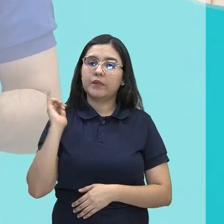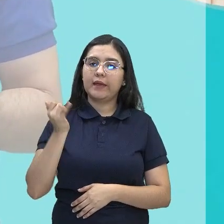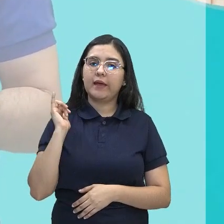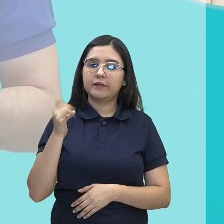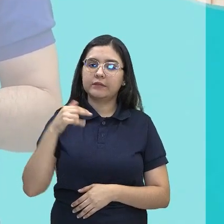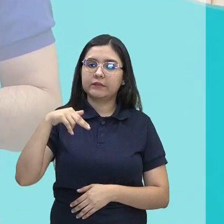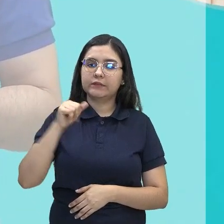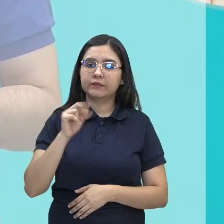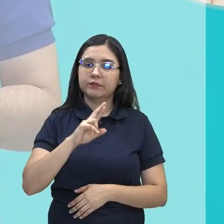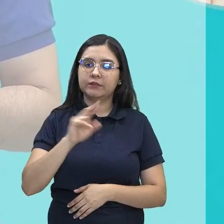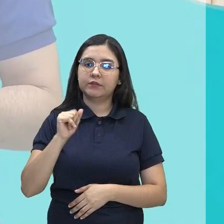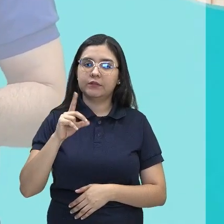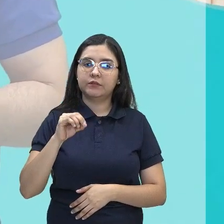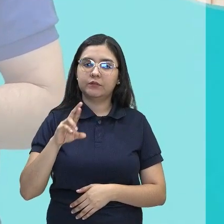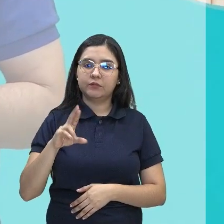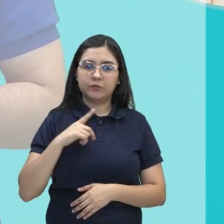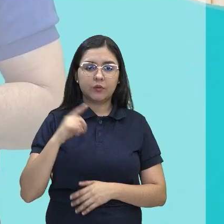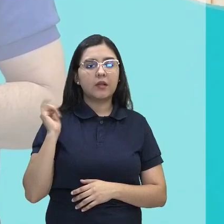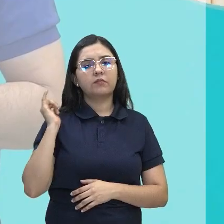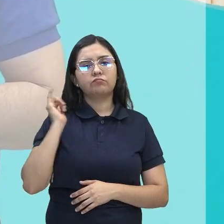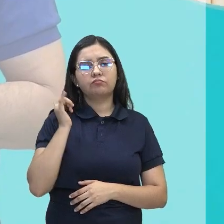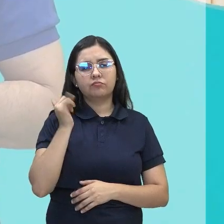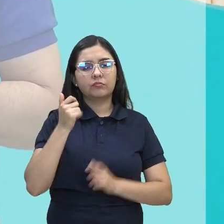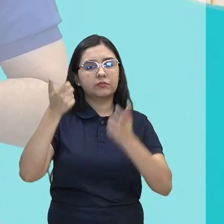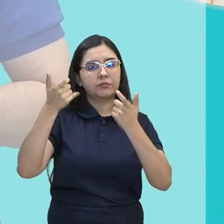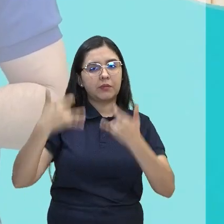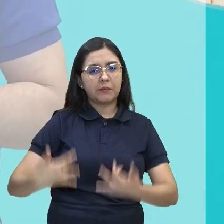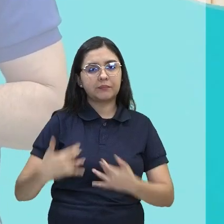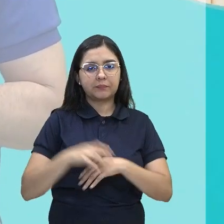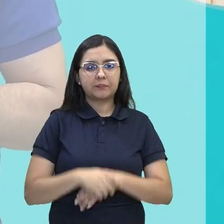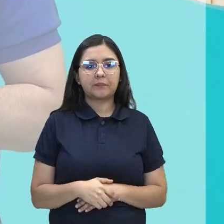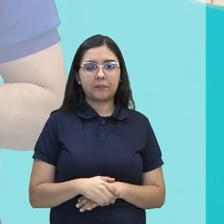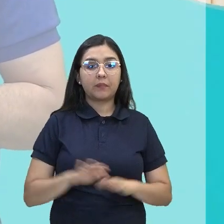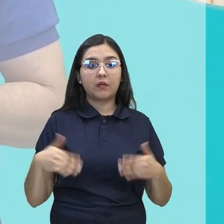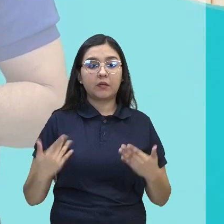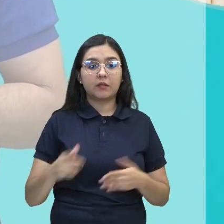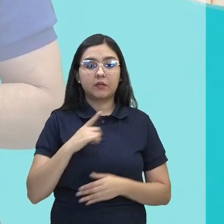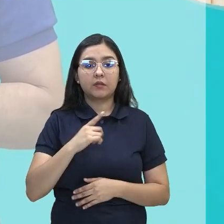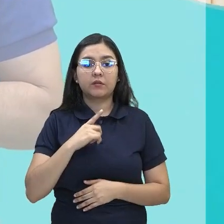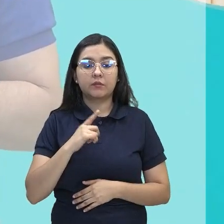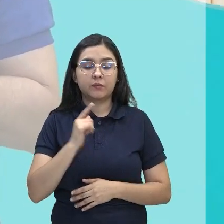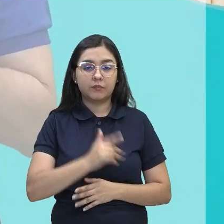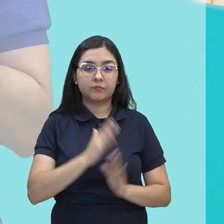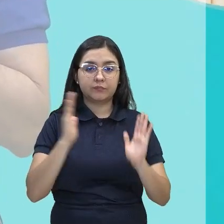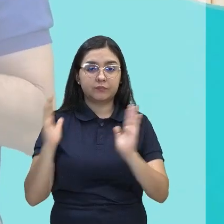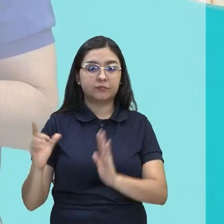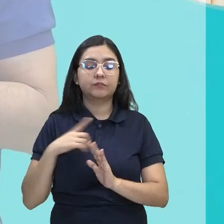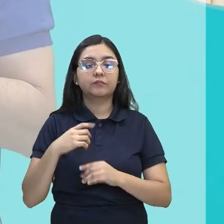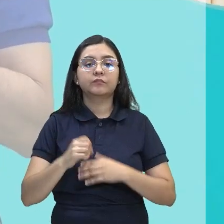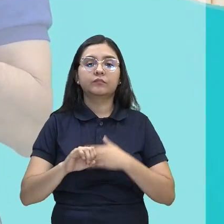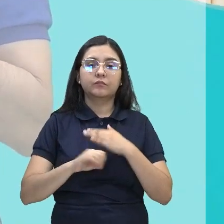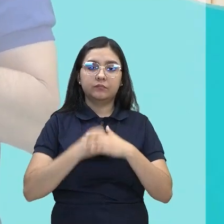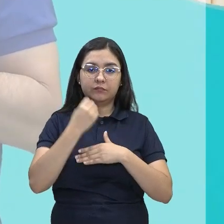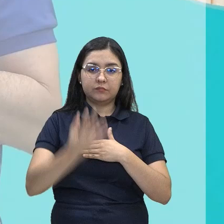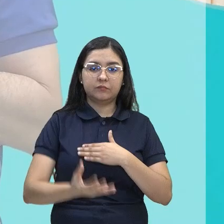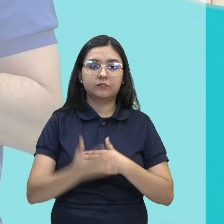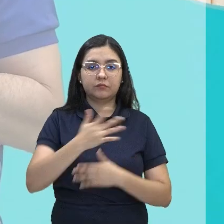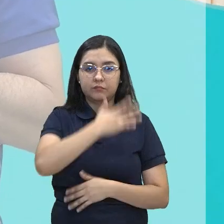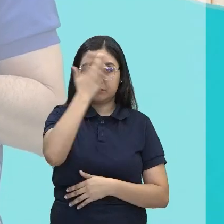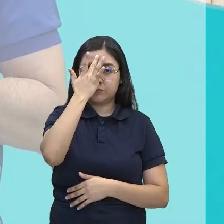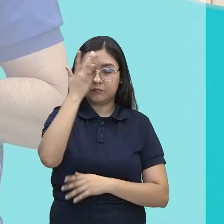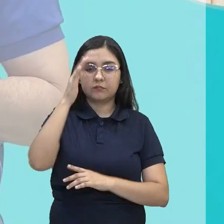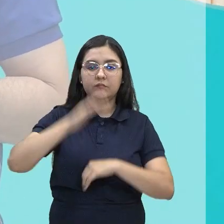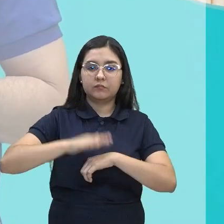está narrando esse fato, né? Alguém que está contando esse fato. E aqui eu tenho o eu lírico, né? Que é o indivíduo, é o